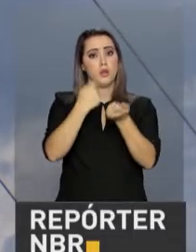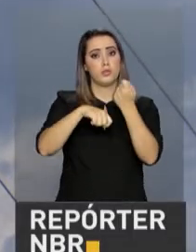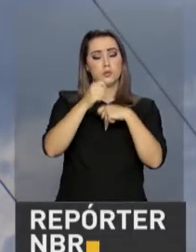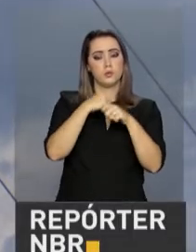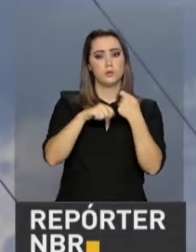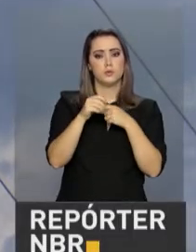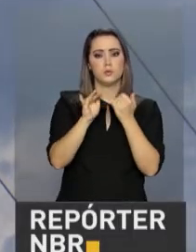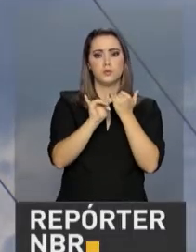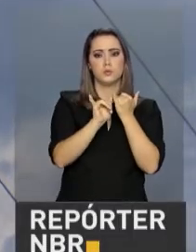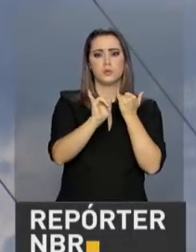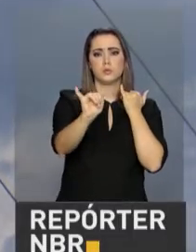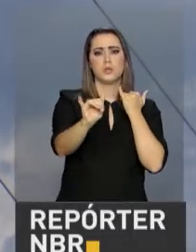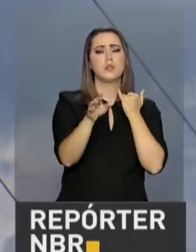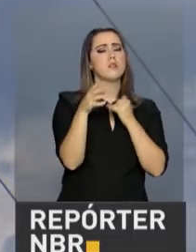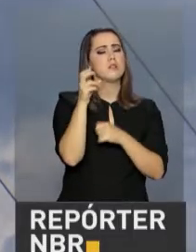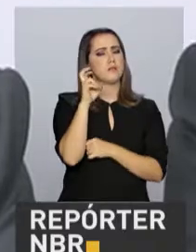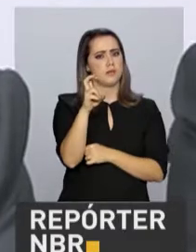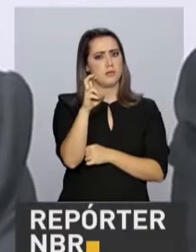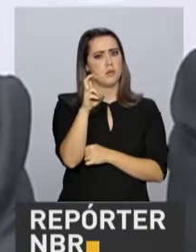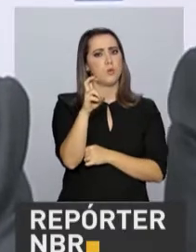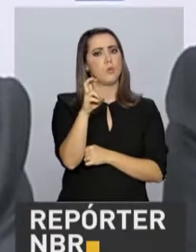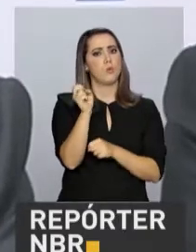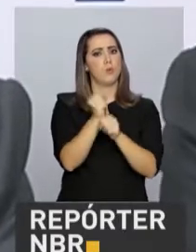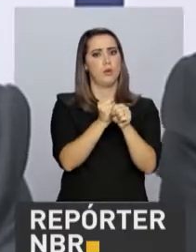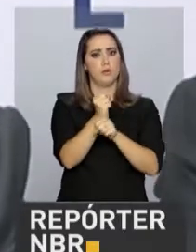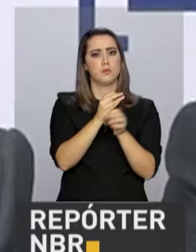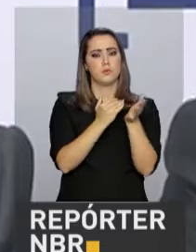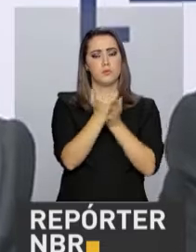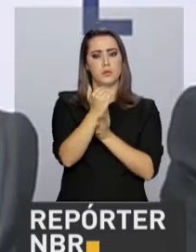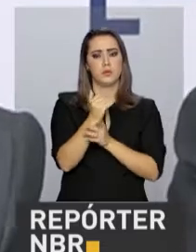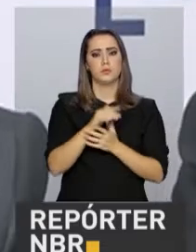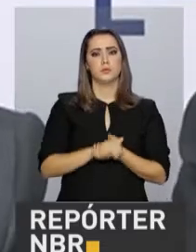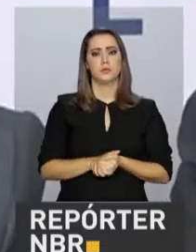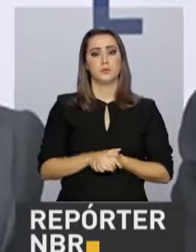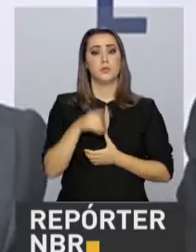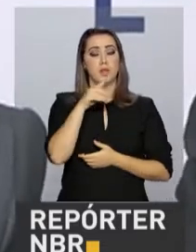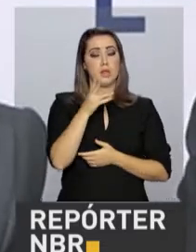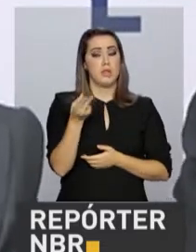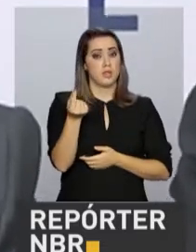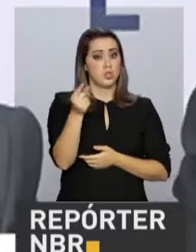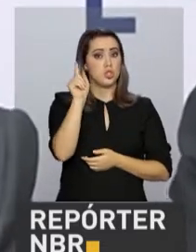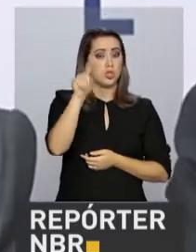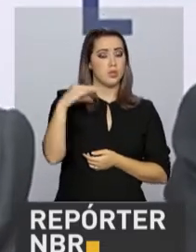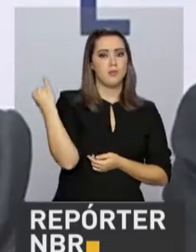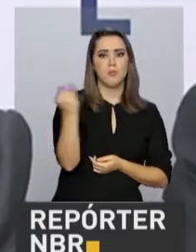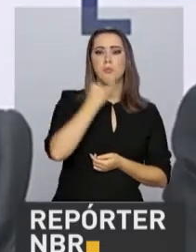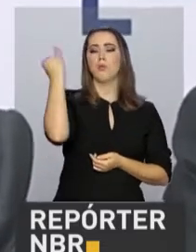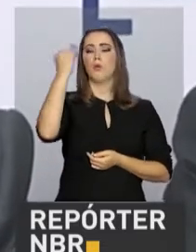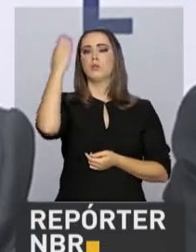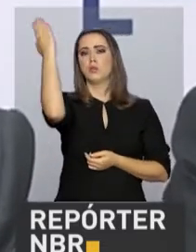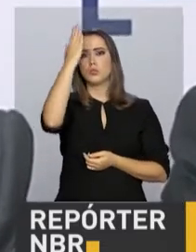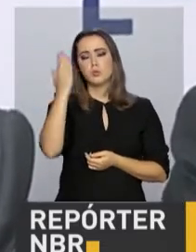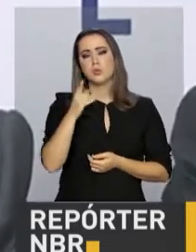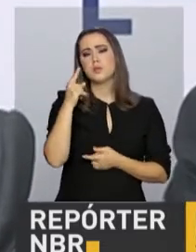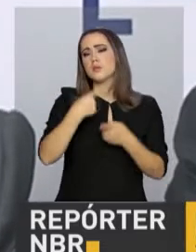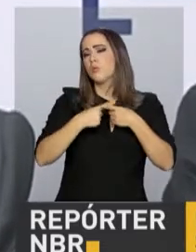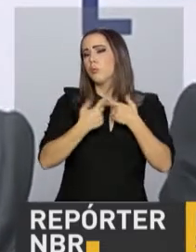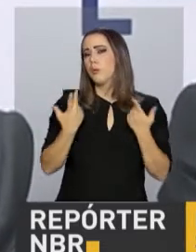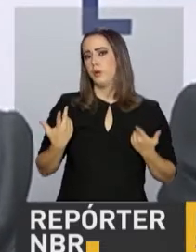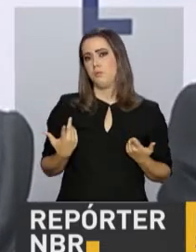a funcionar em até 5 anos. O investimento desses projetos são de extrema relevância para o país. Primeiro porque ele